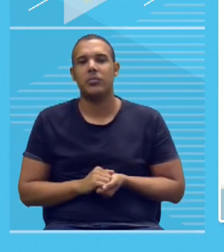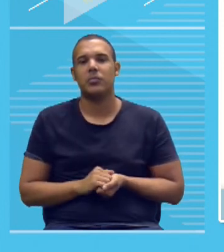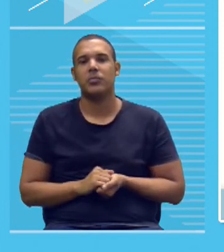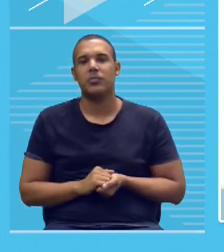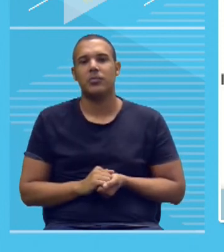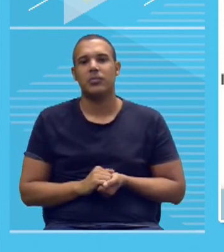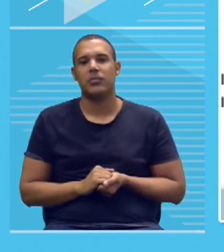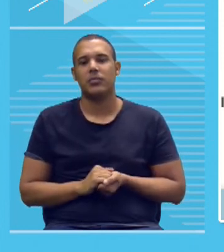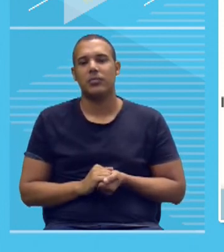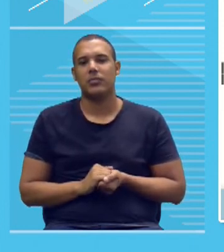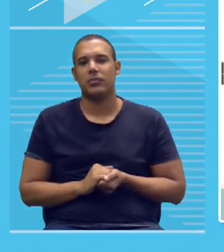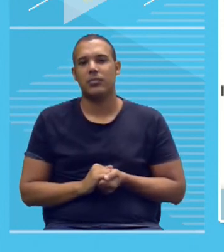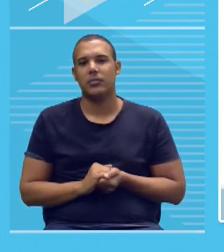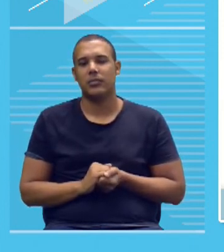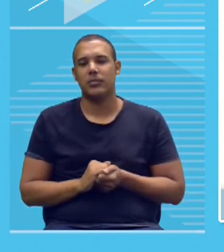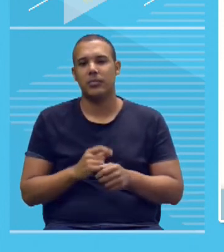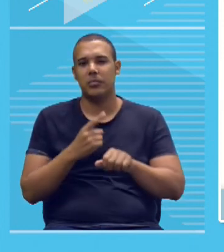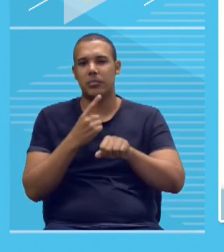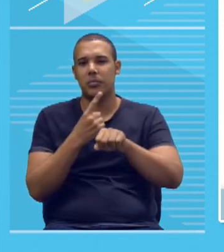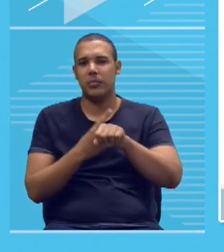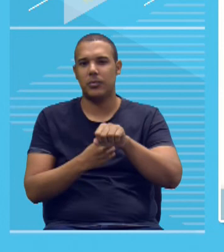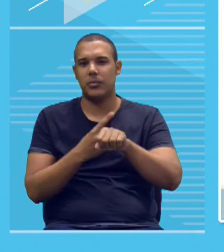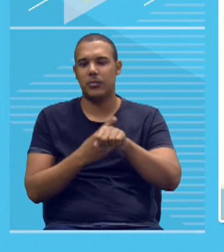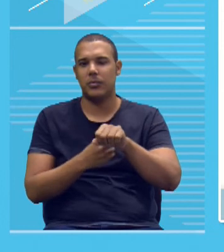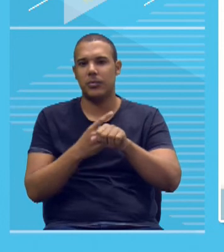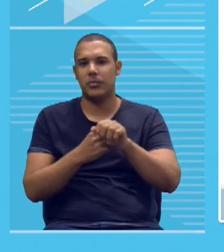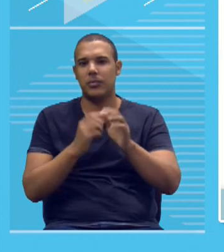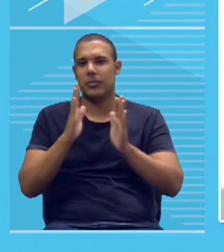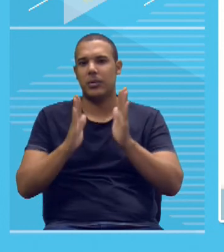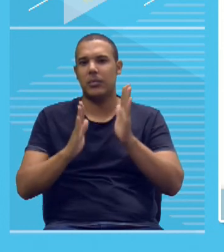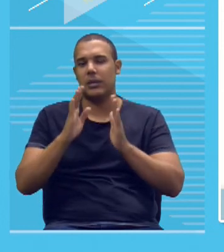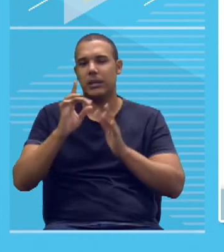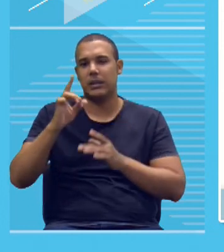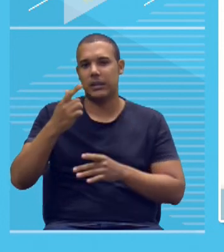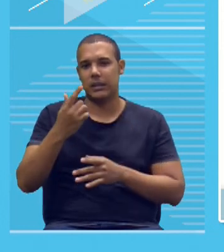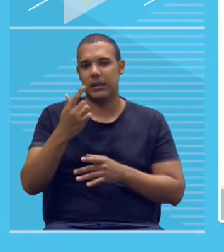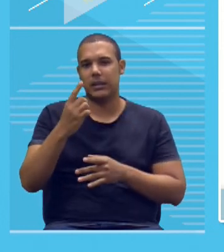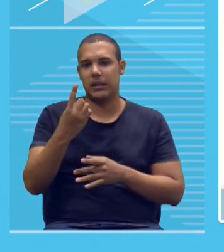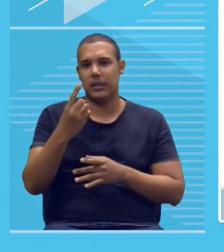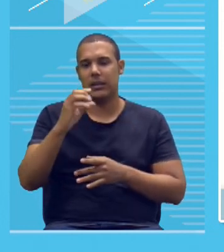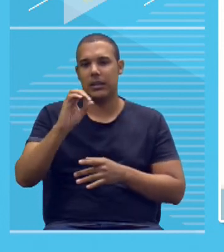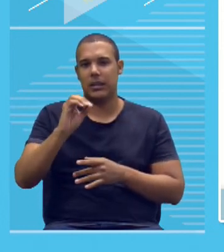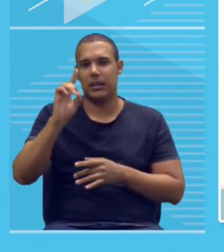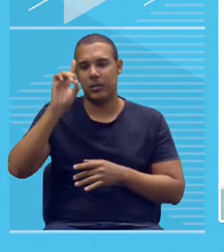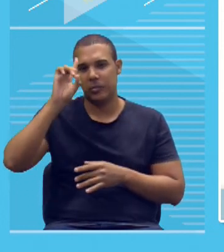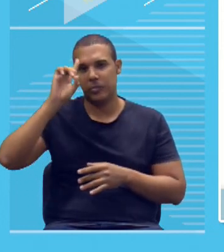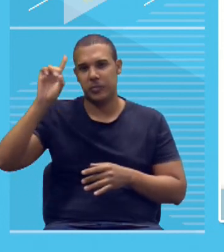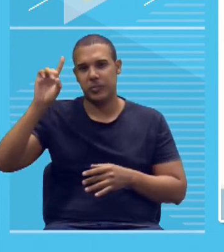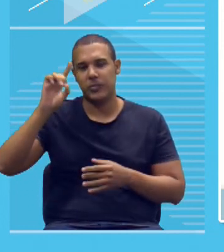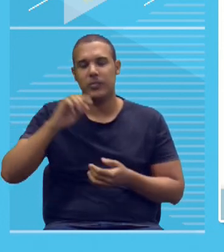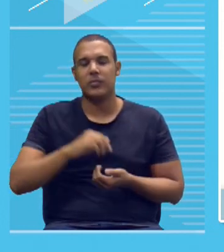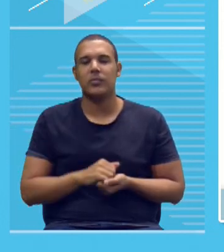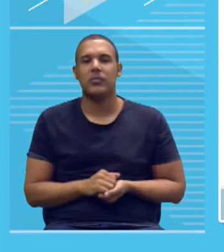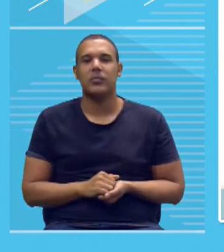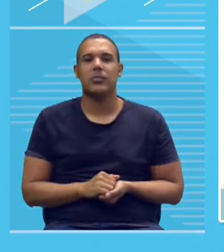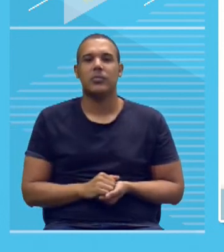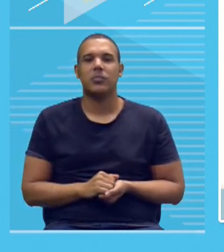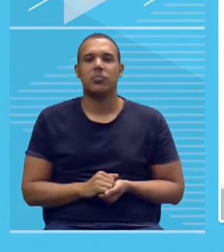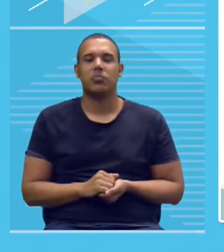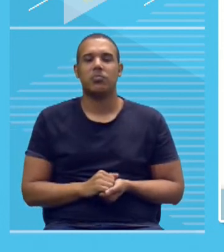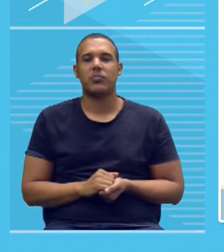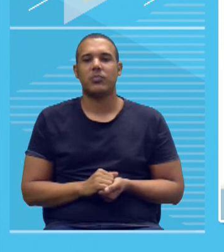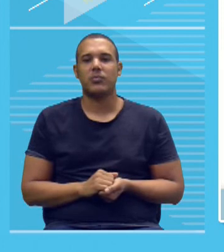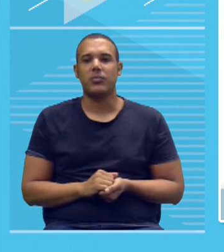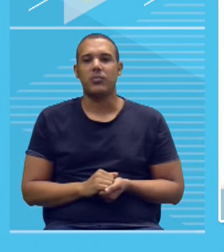é de 10 Bom dia professor e ele quer saber o valor do